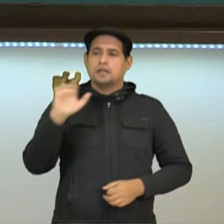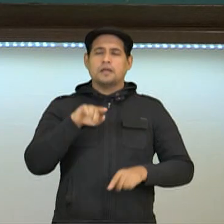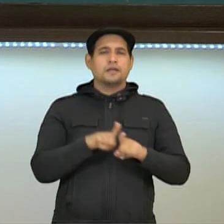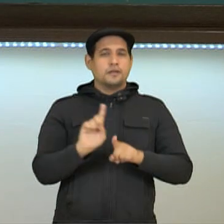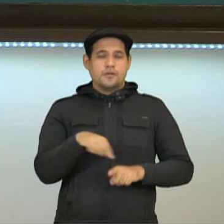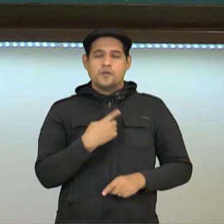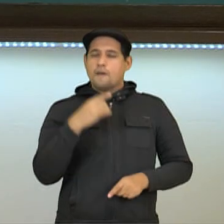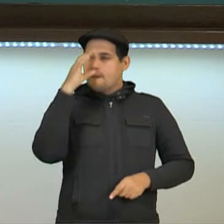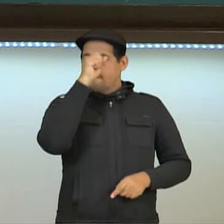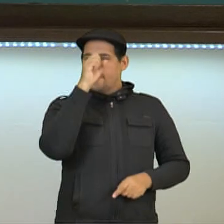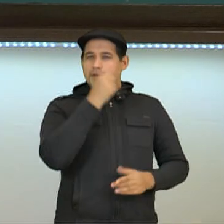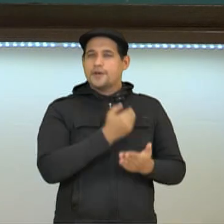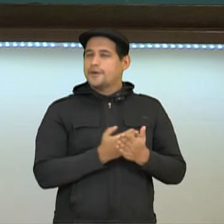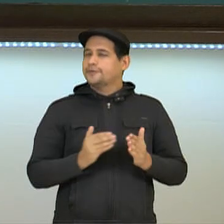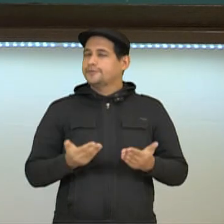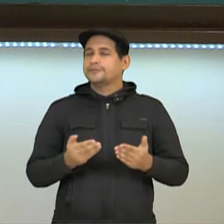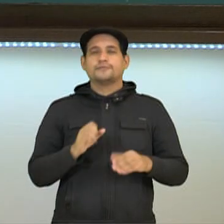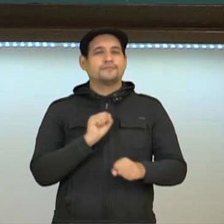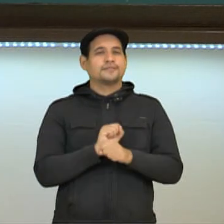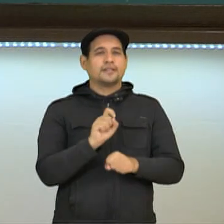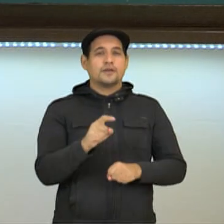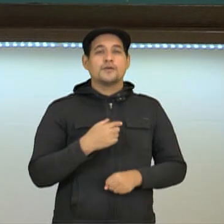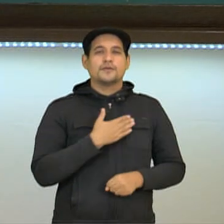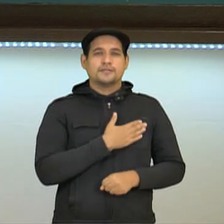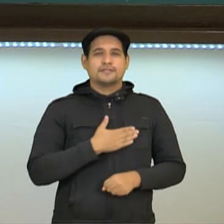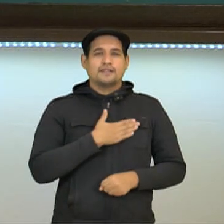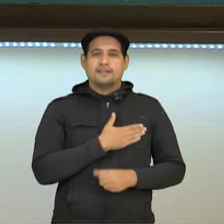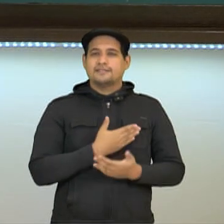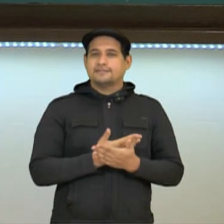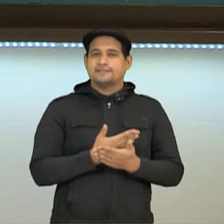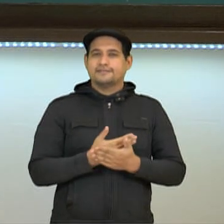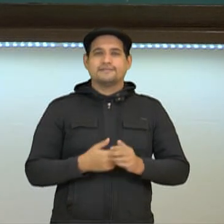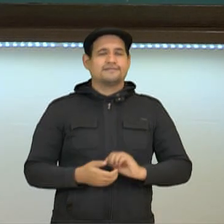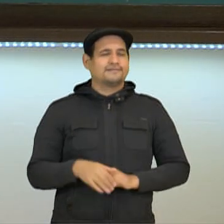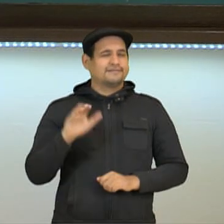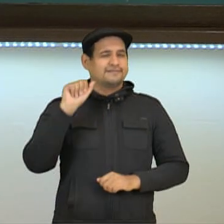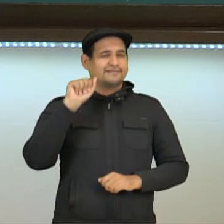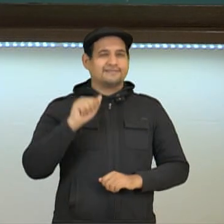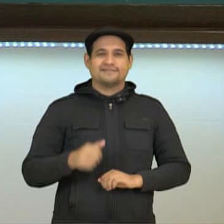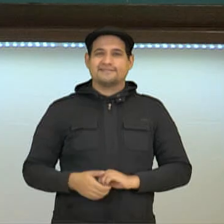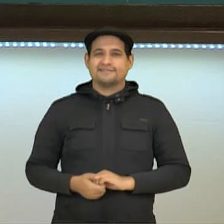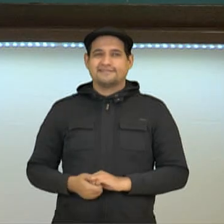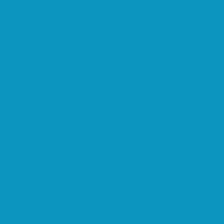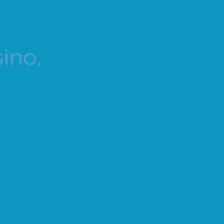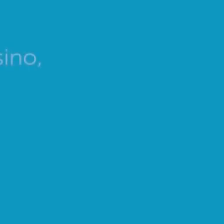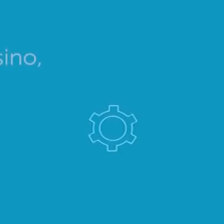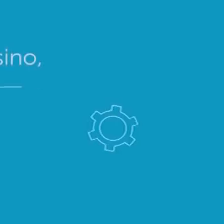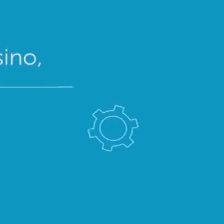nós aprendemos nessa aula de hoje. Eu espero que vocês tenham gostado e até a próxima.